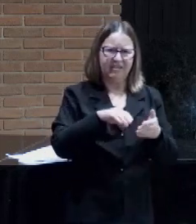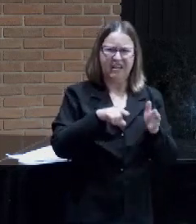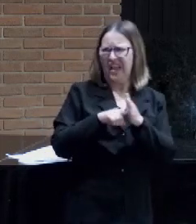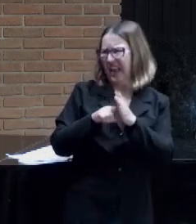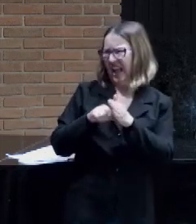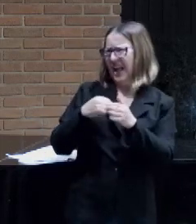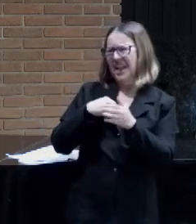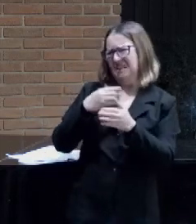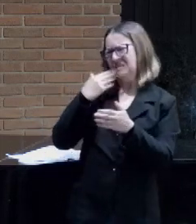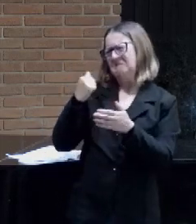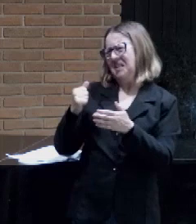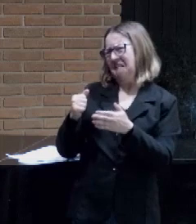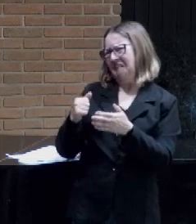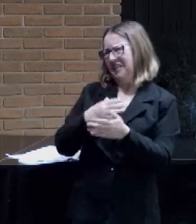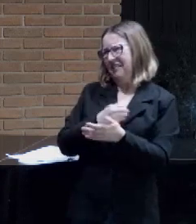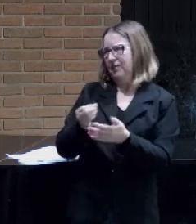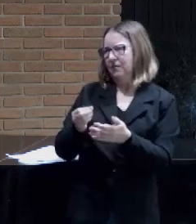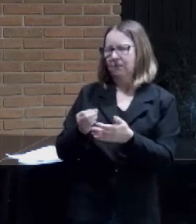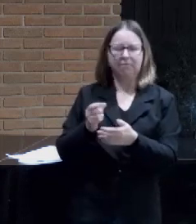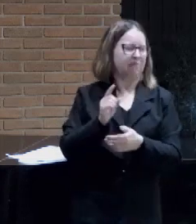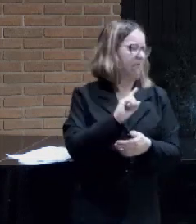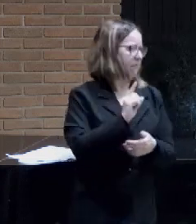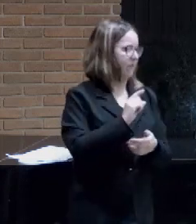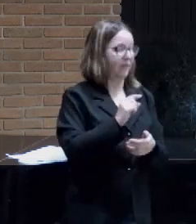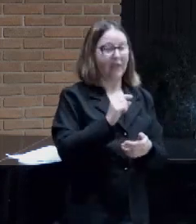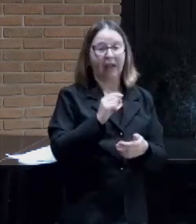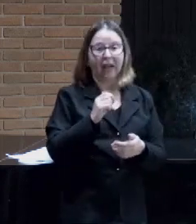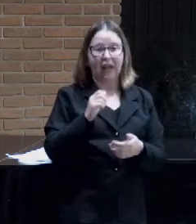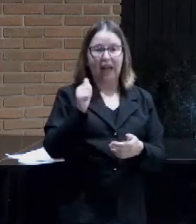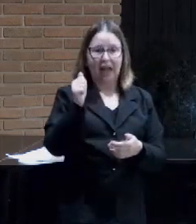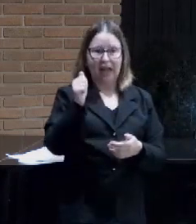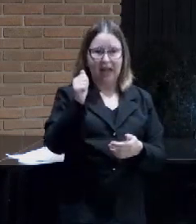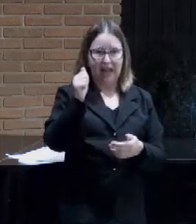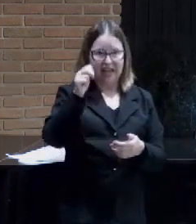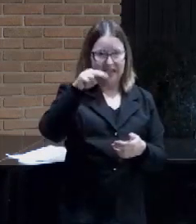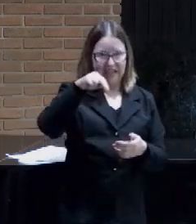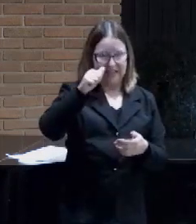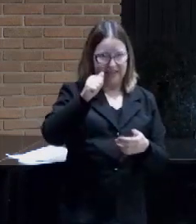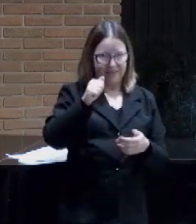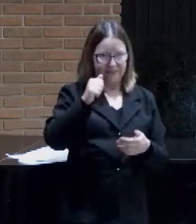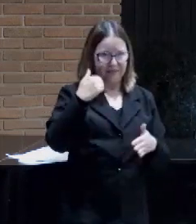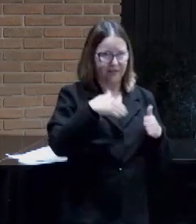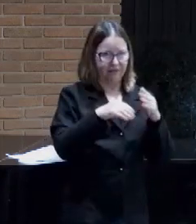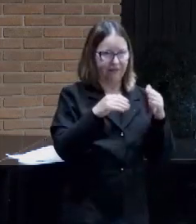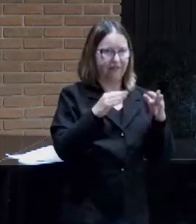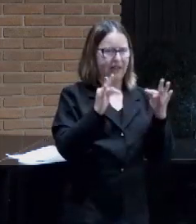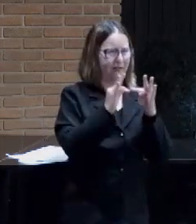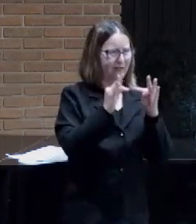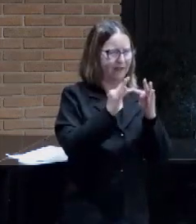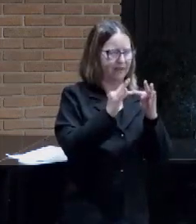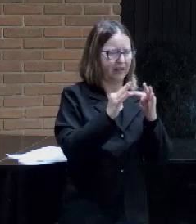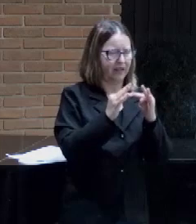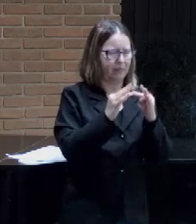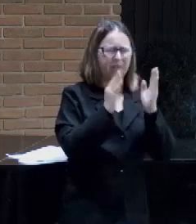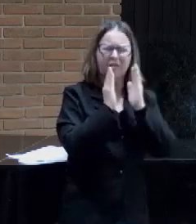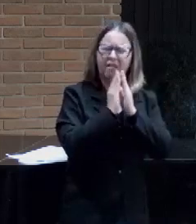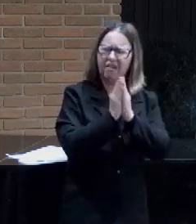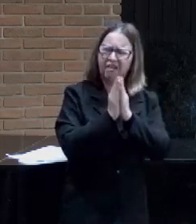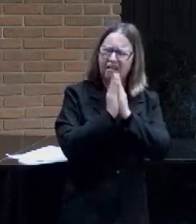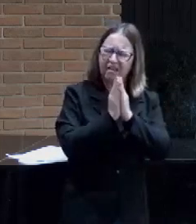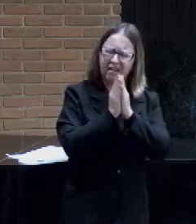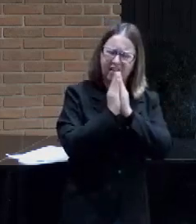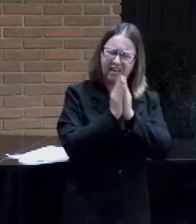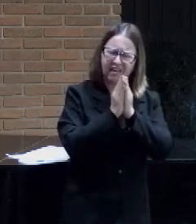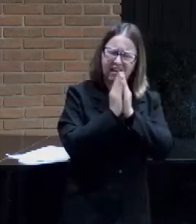com isso. Ela vai até o templo e ela se derrama no Senhor. Inclusive o sacerdote achou que ela estava bêbada por conta